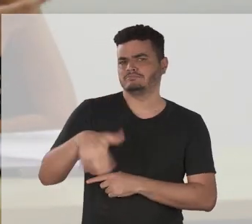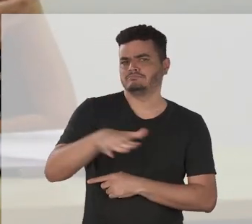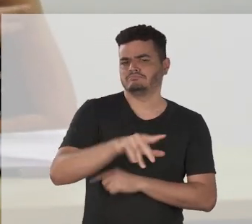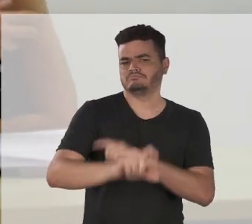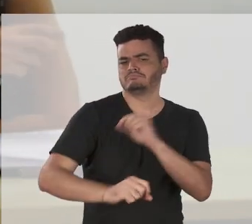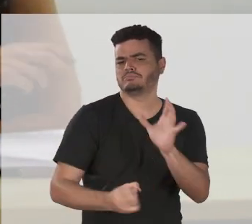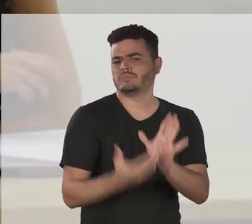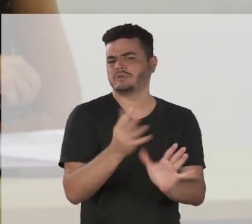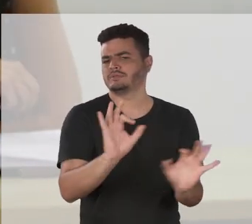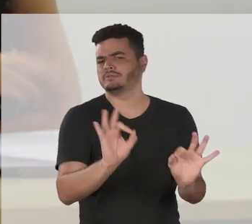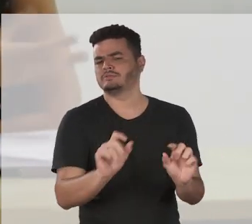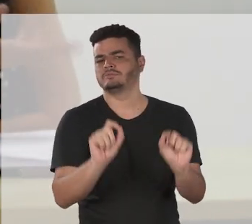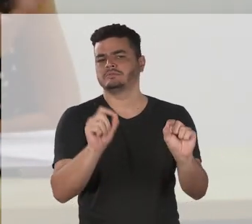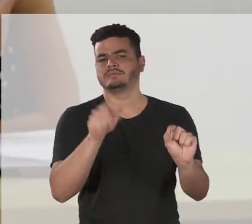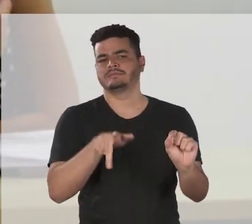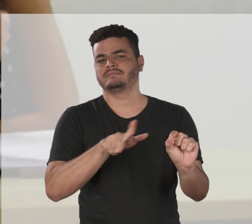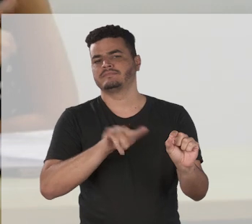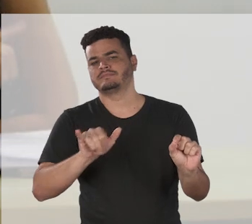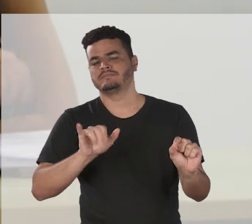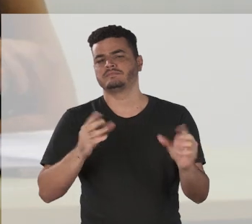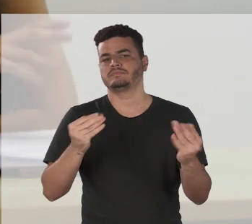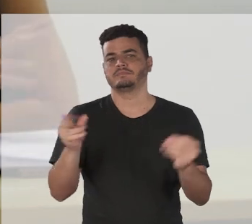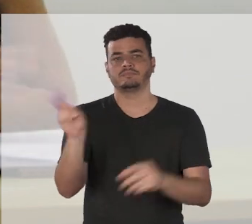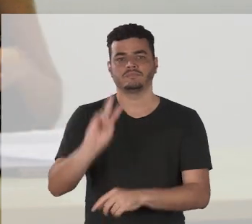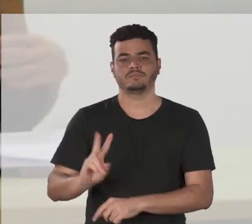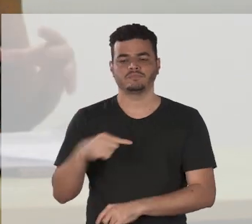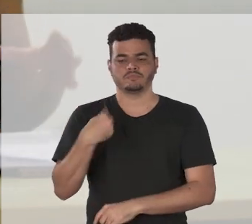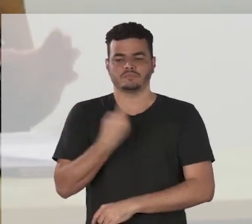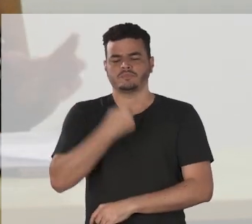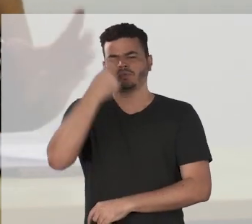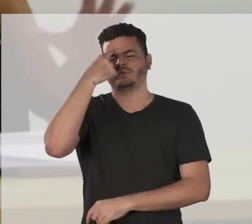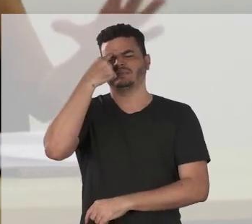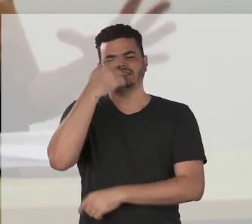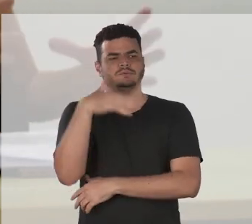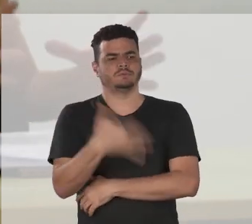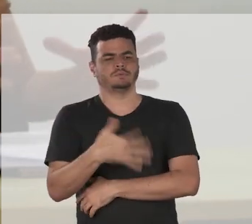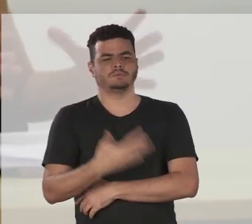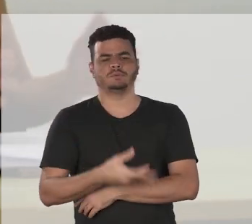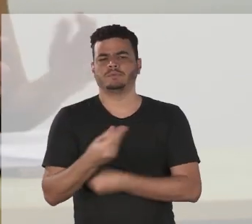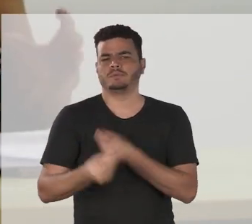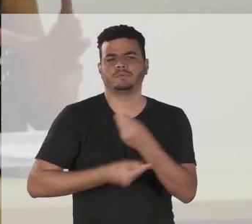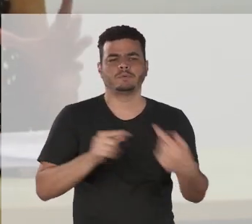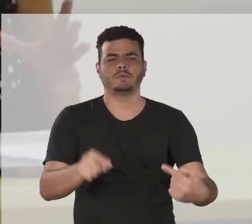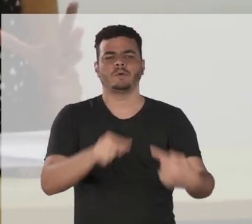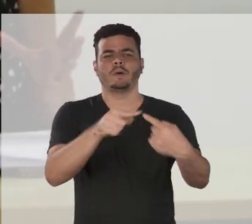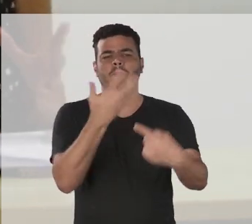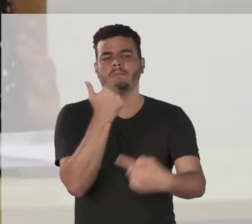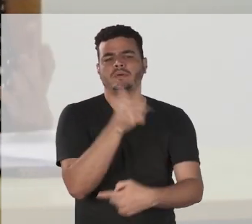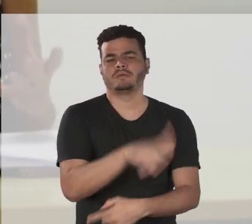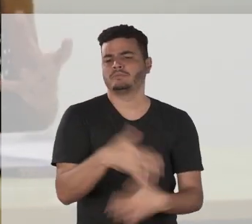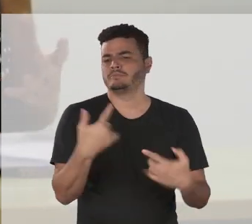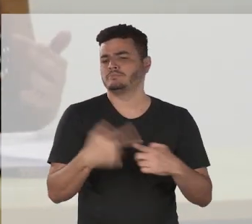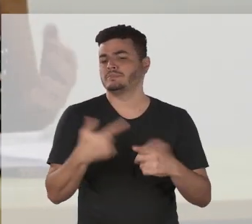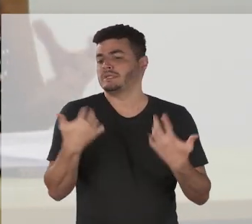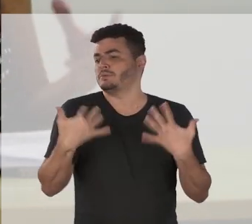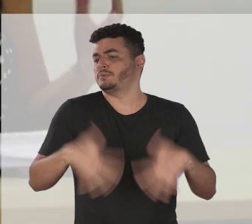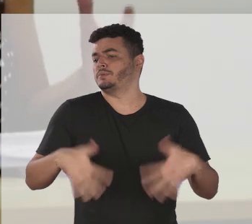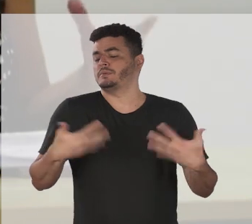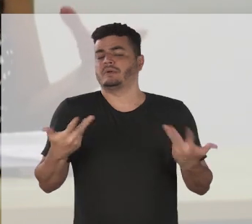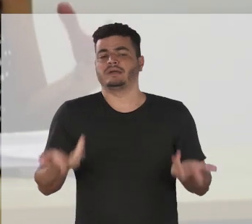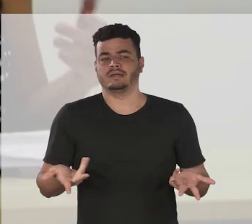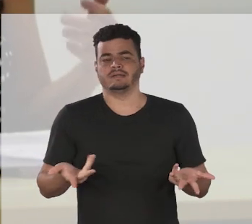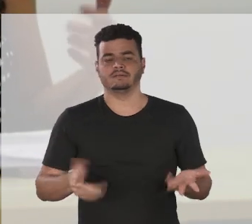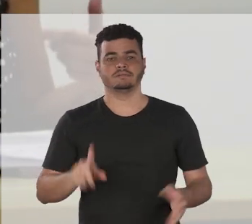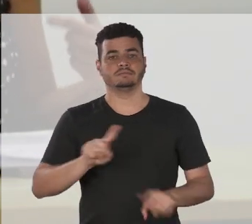as crianças não geram por aí o que muitas vezes mediadores pensamos. Quando vai ser o efeito que é